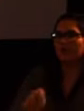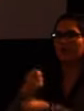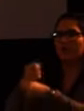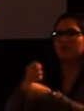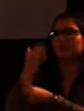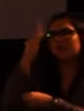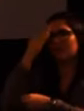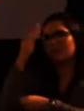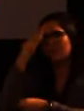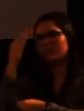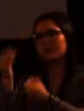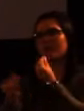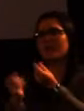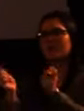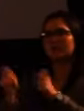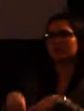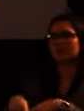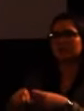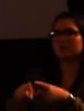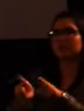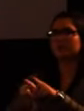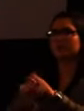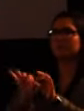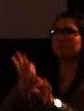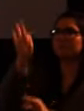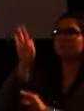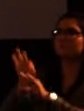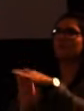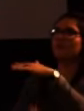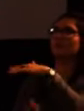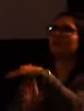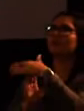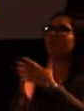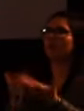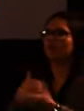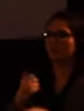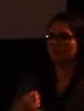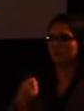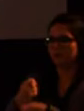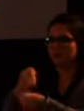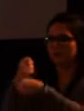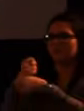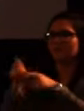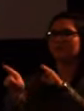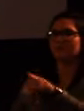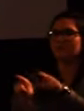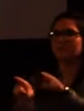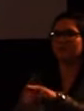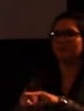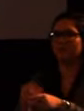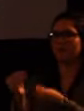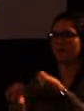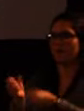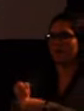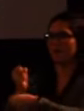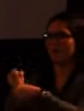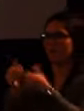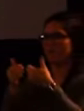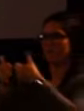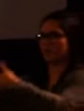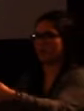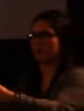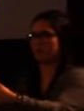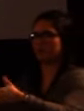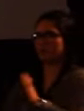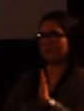de permeabilidade, gabarito de altura máxima das edificações, recuos mínimos de frente, laterais e de